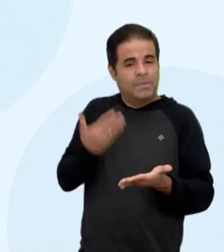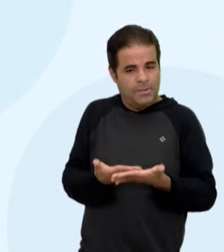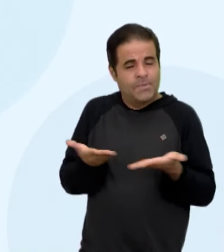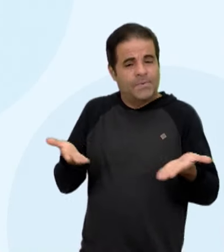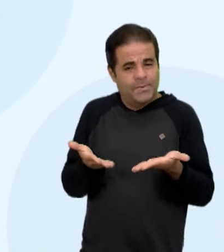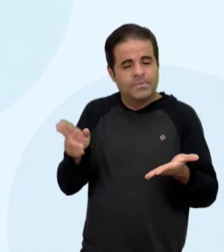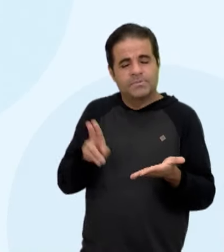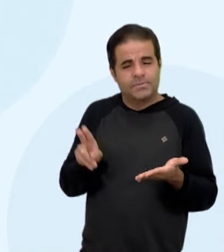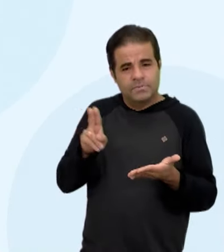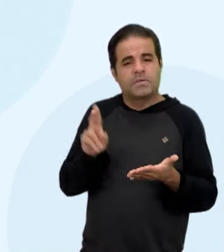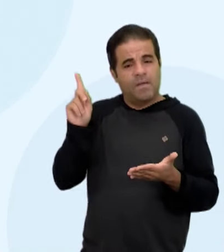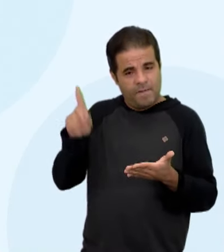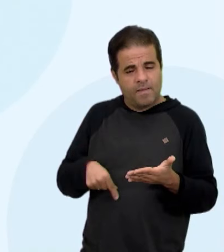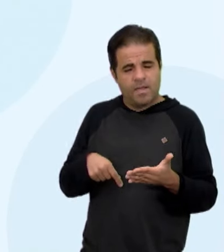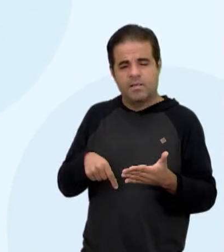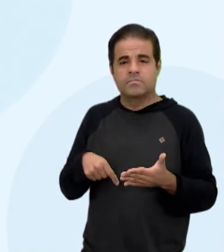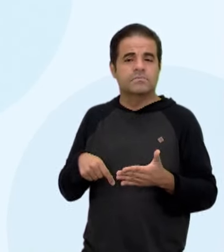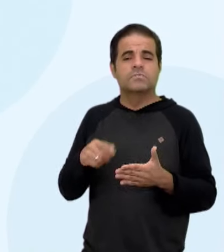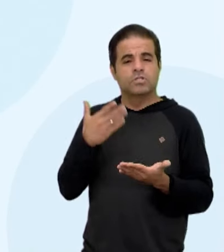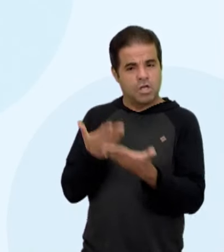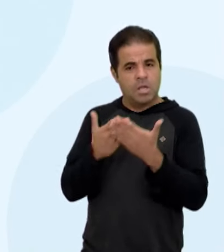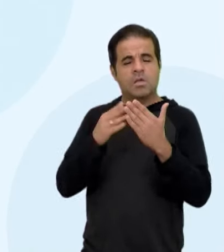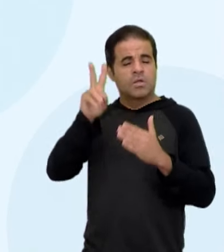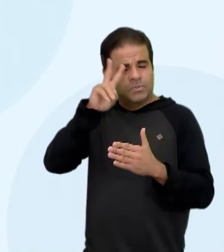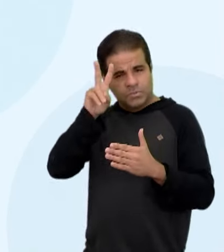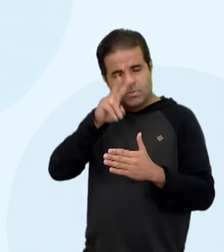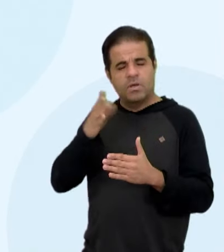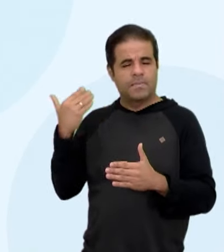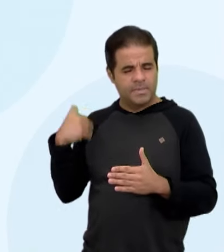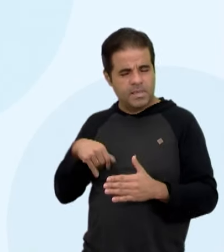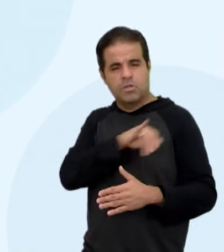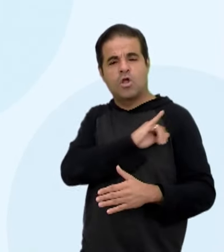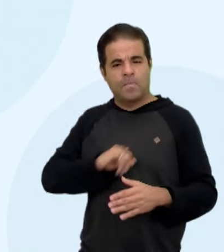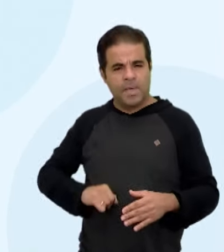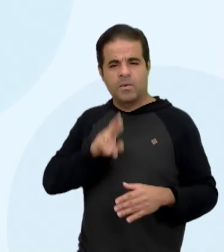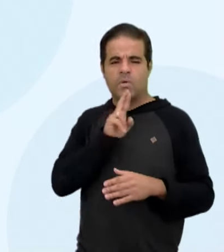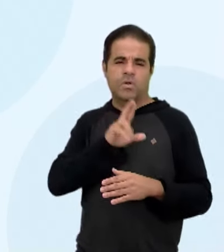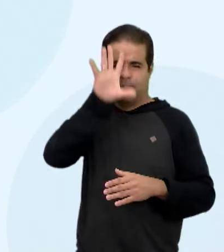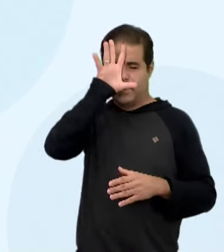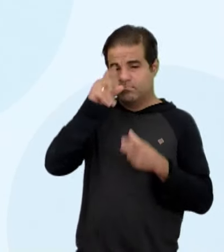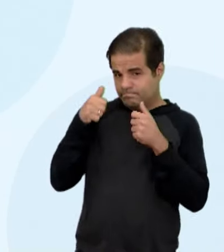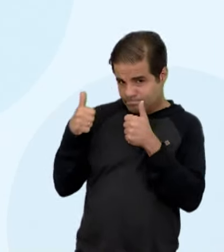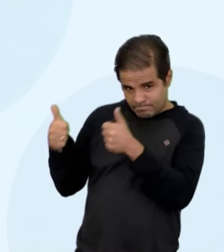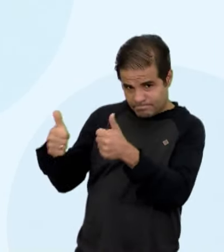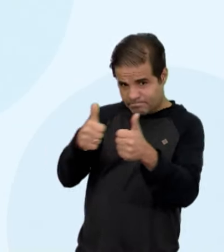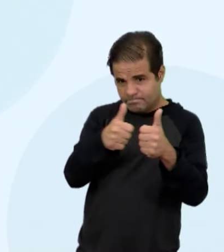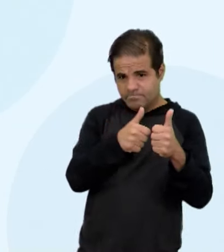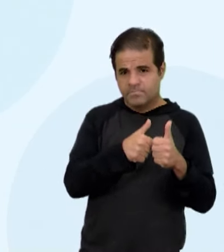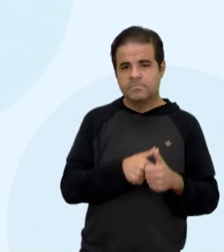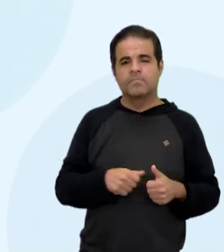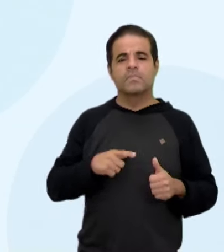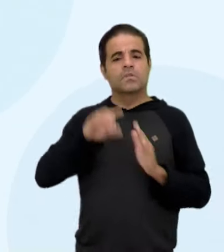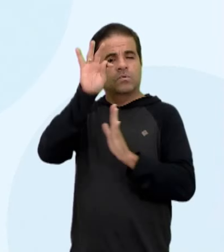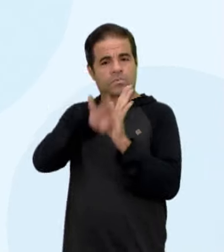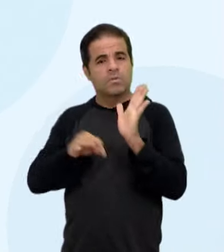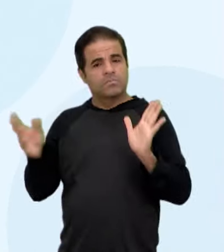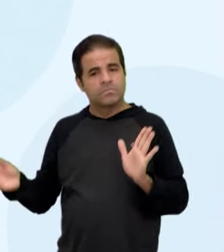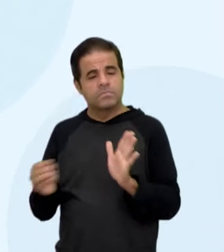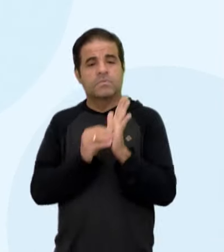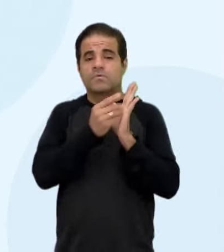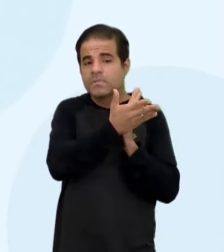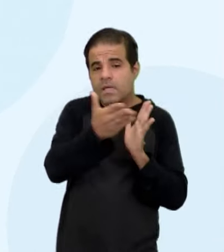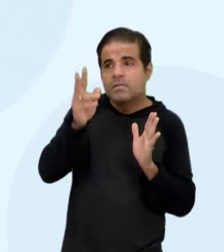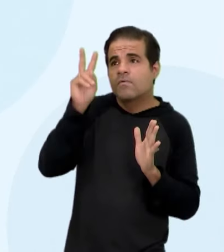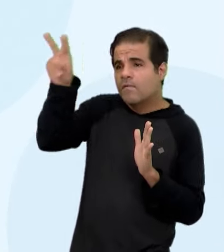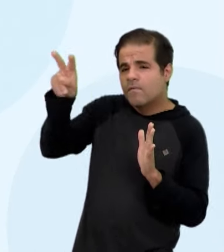e que já era utilizado na história do Império Romano. Beleza, gente? Então, tem um texto que eu tinha deixado para